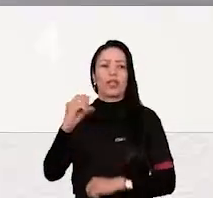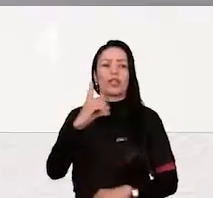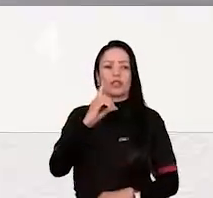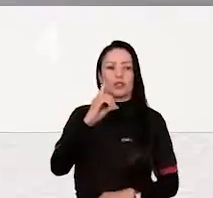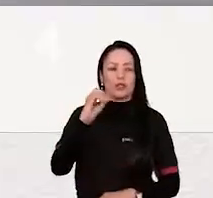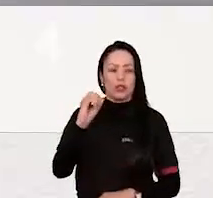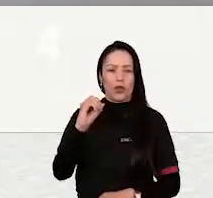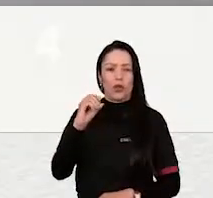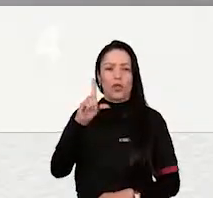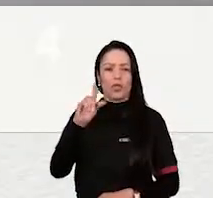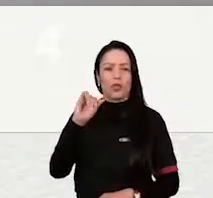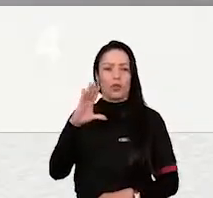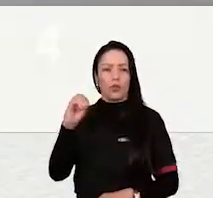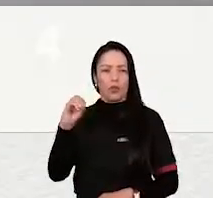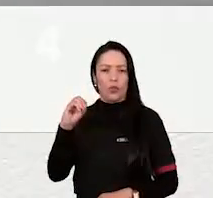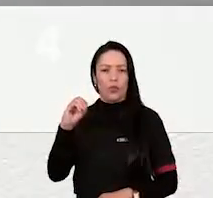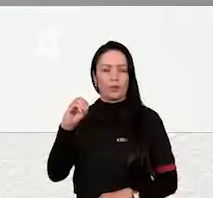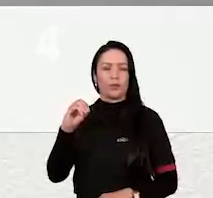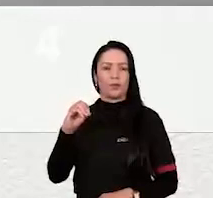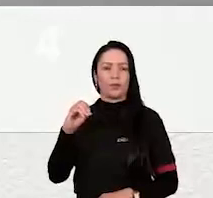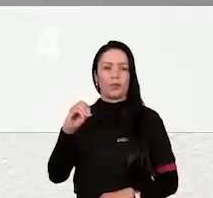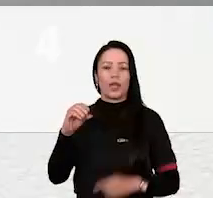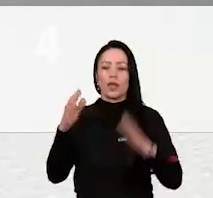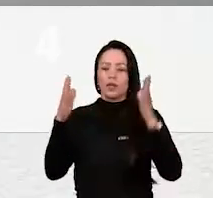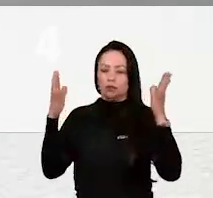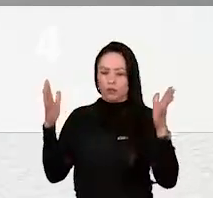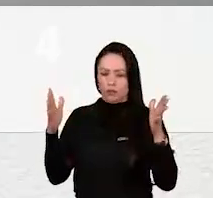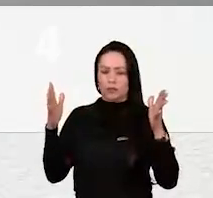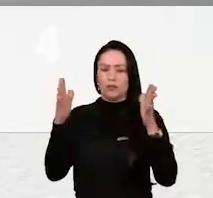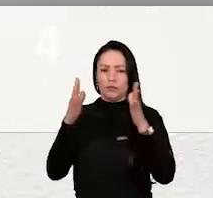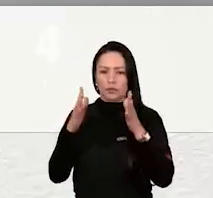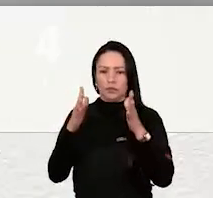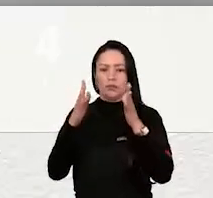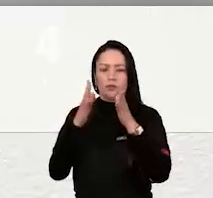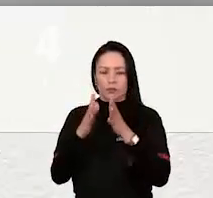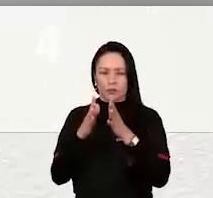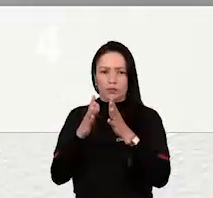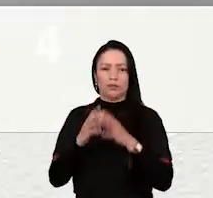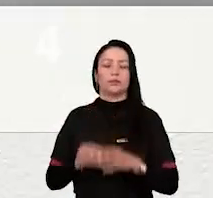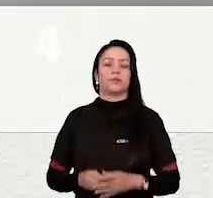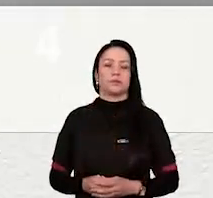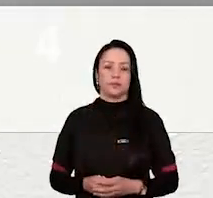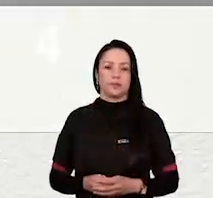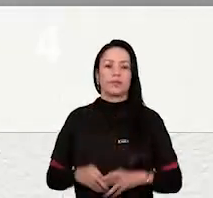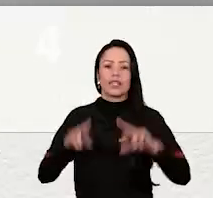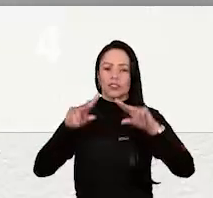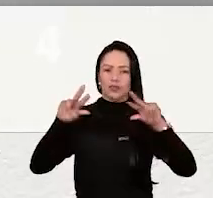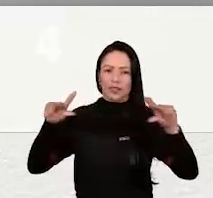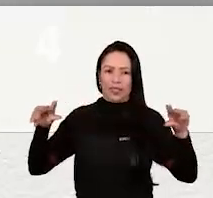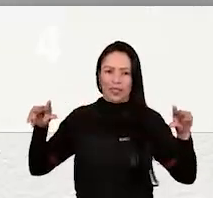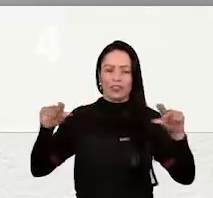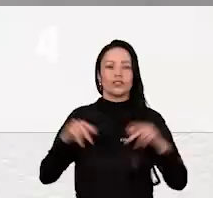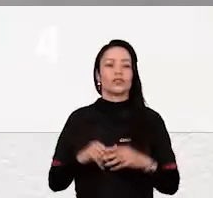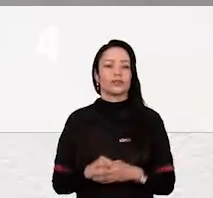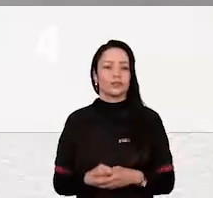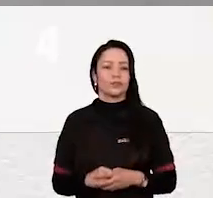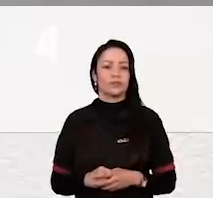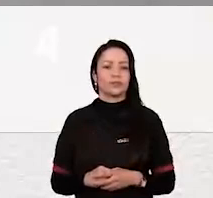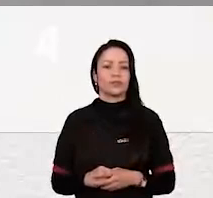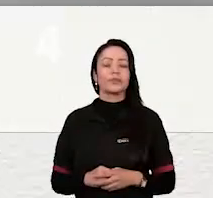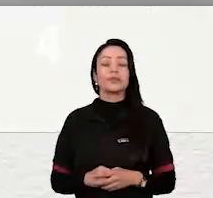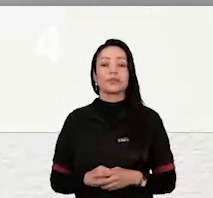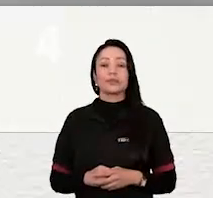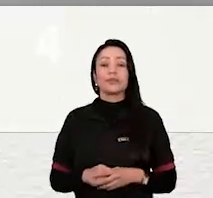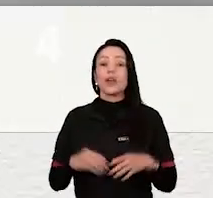Então, o de crânio curto, o intermediário como um labrador e o de longo como um pastor alemão, como um collie,